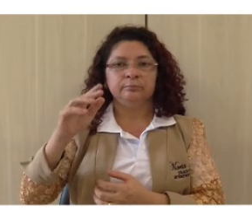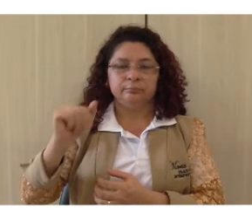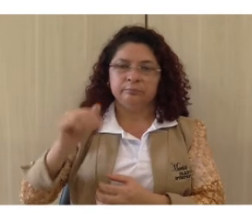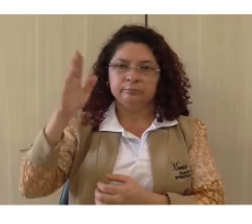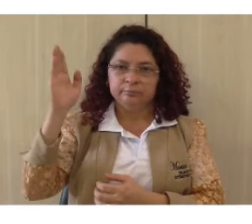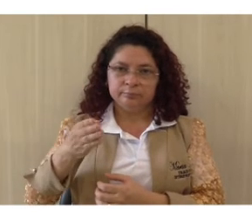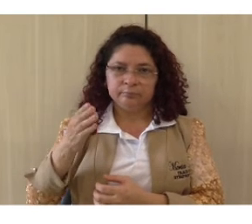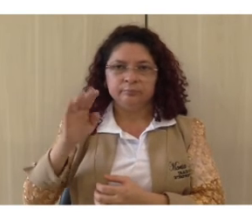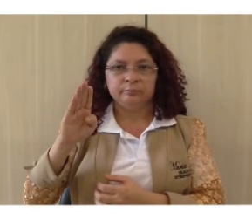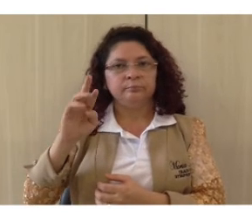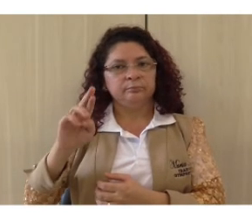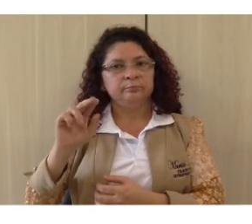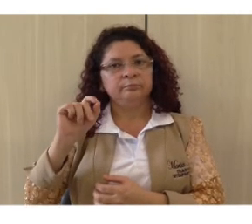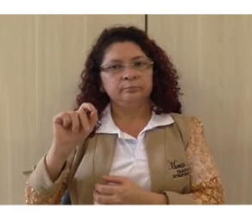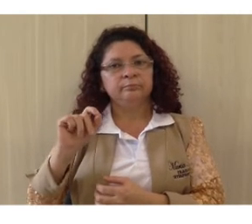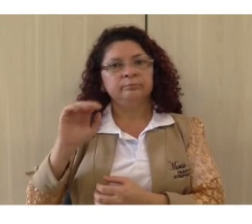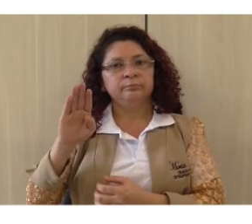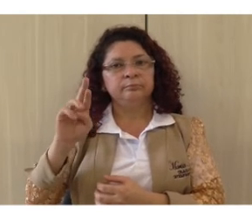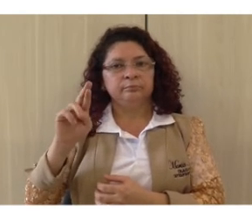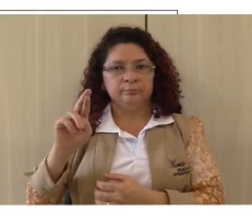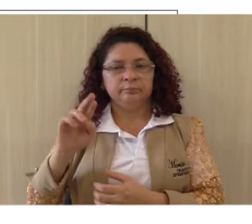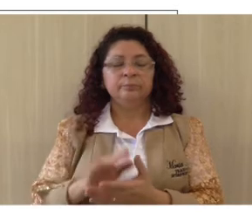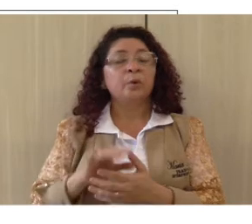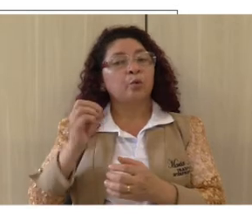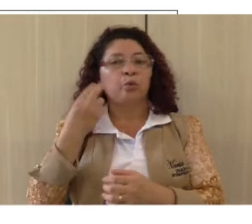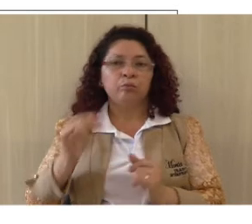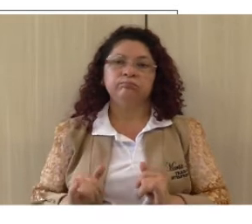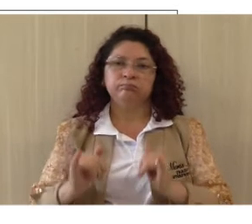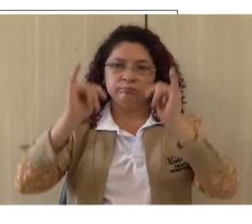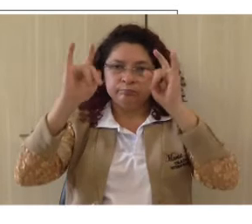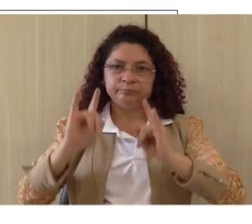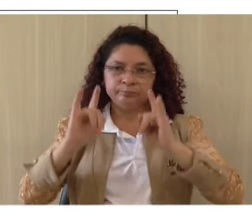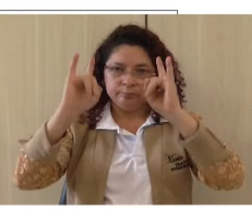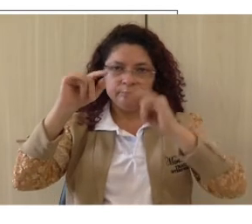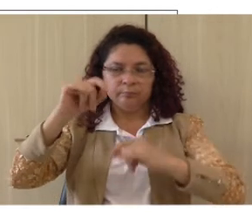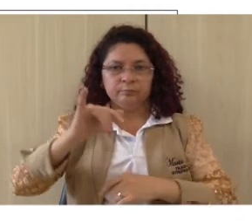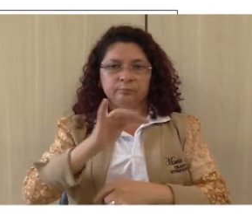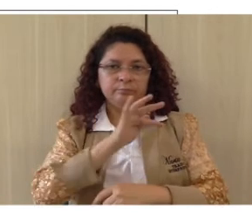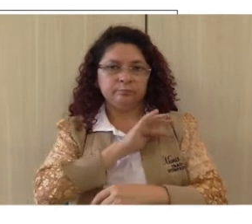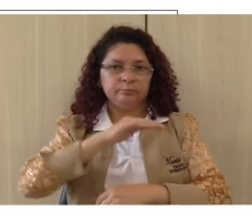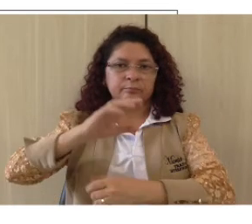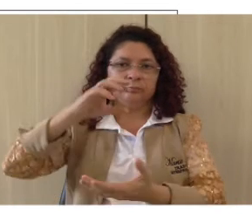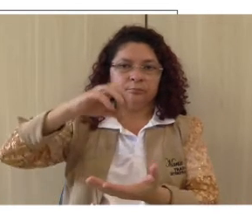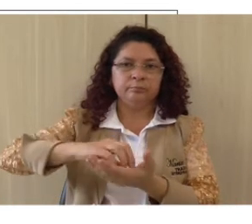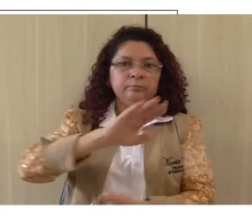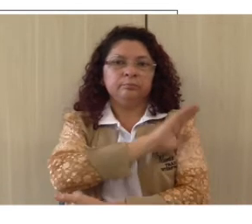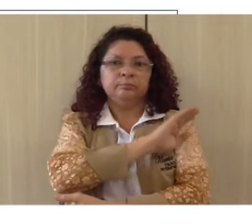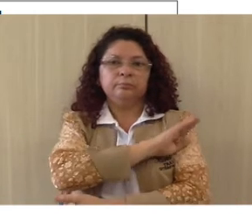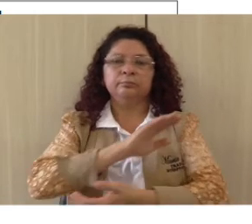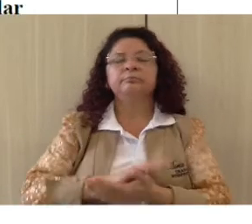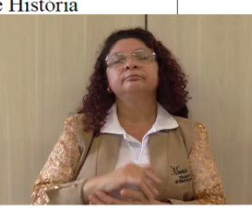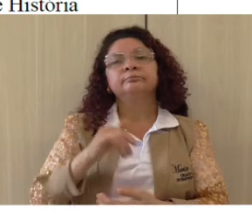http://procel.ifpa.edu.br/ e nos quadros de aviso do prédio do IFPA Campus Bragança, conforme o cronograma do anexo 1